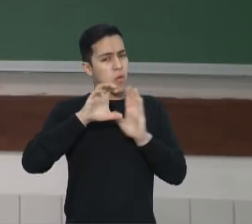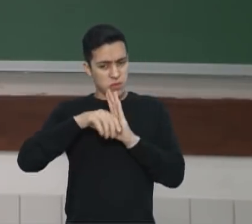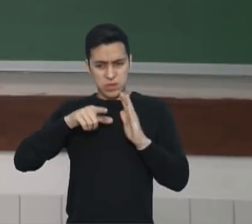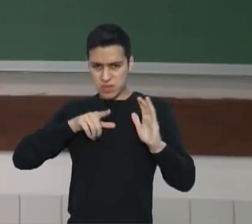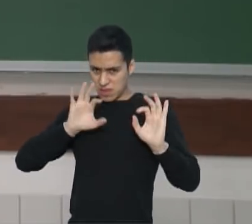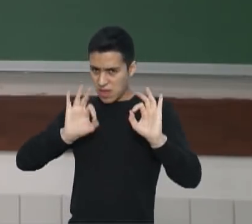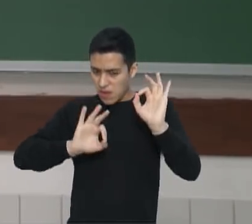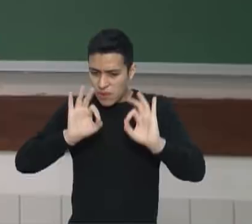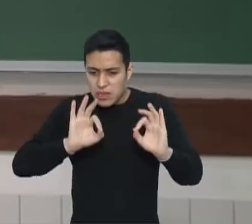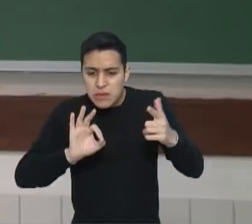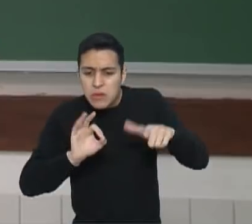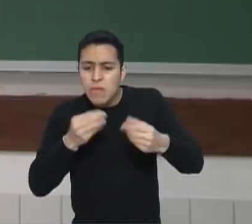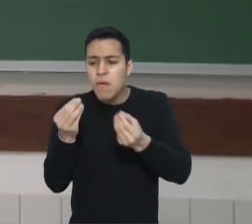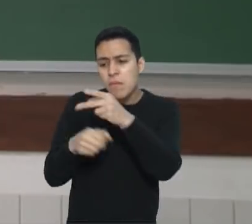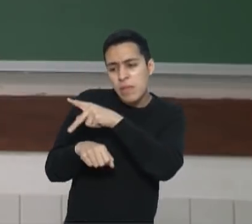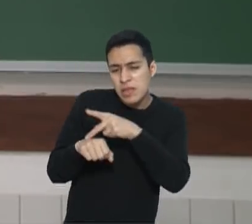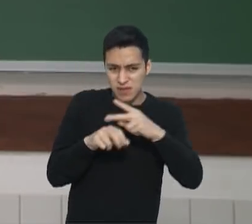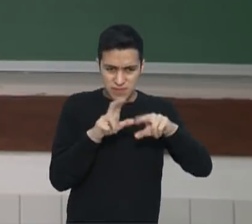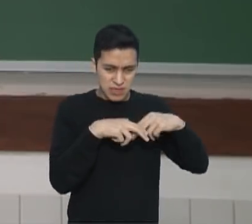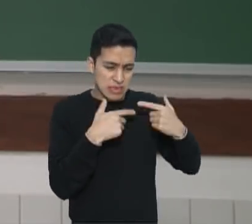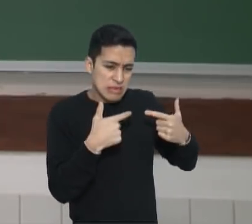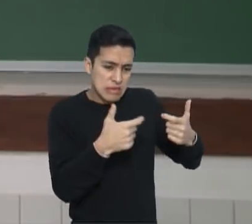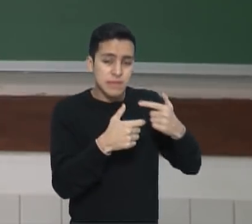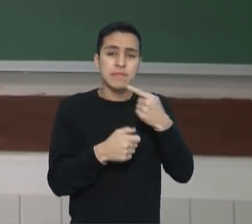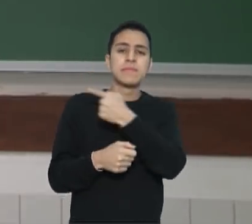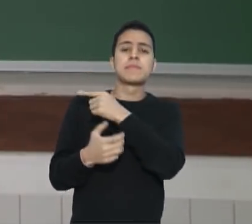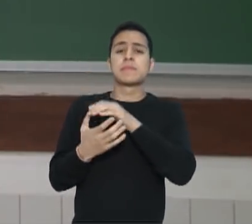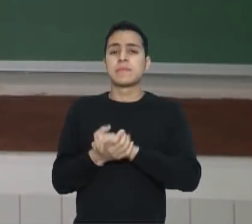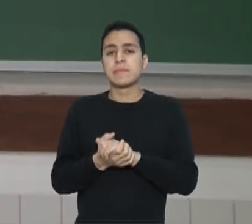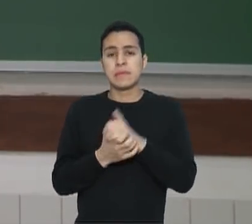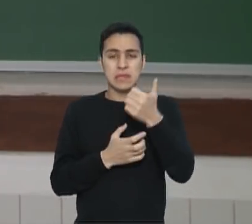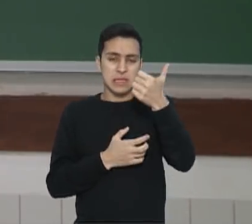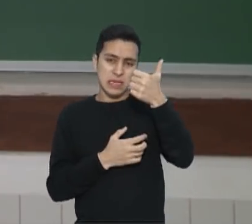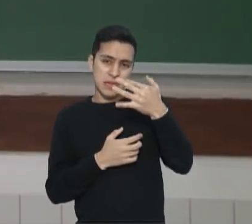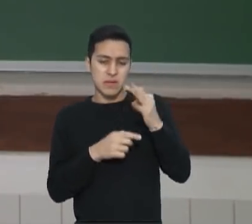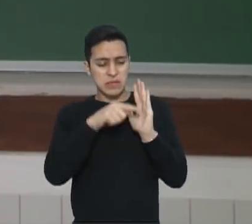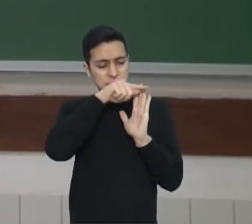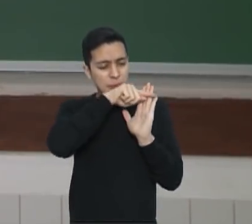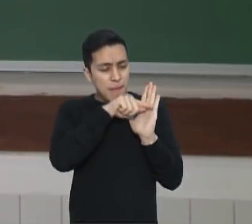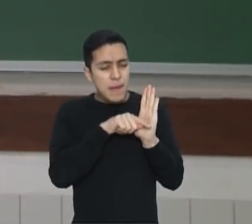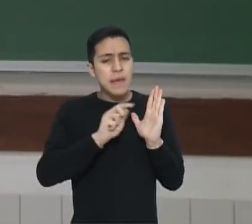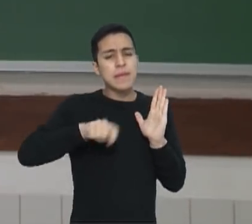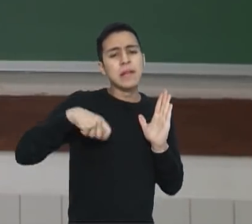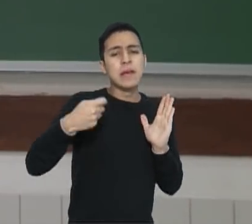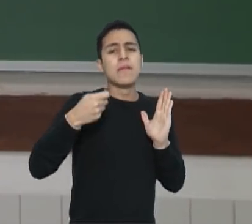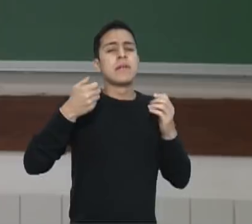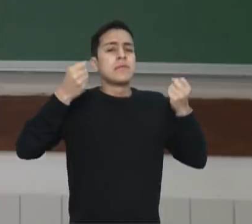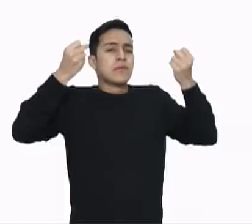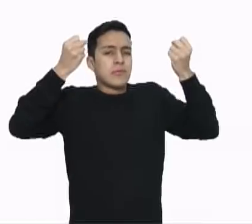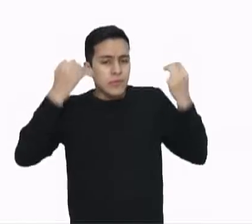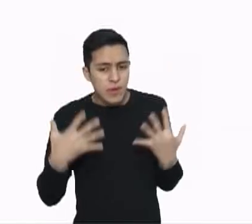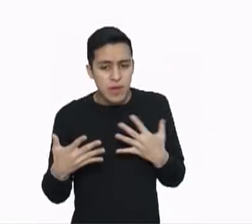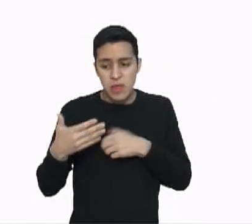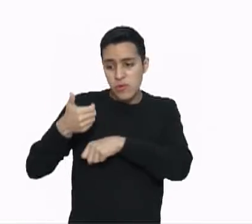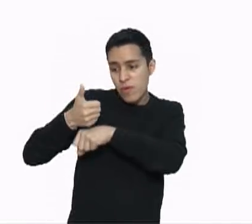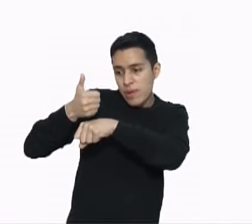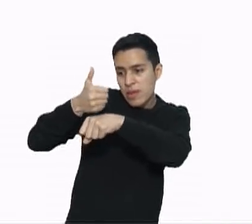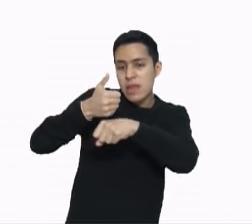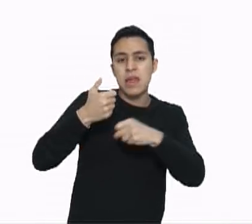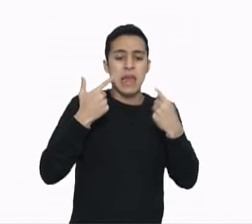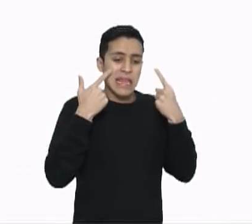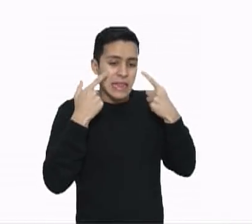mundo após esse grande conflito. Os 14 pontos de Wilson já falavam sobre a soberania dos interesses das